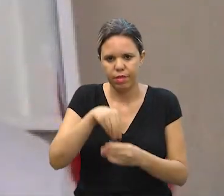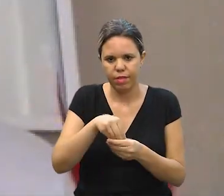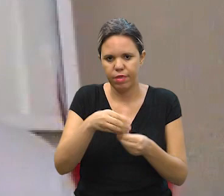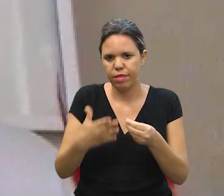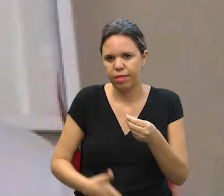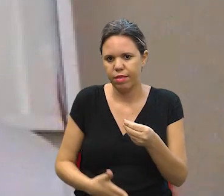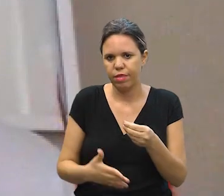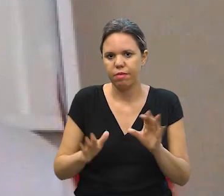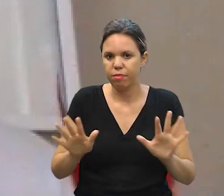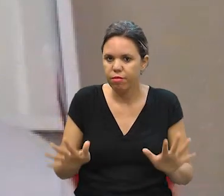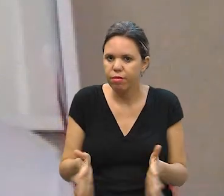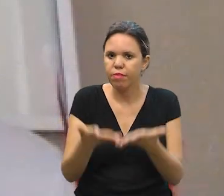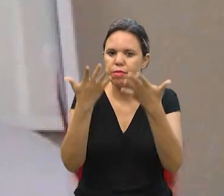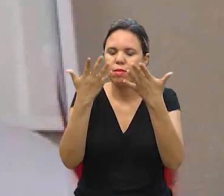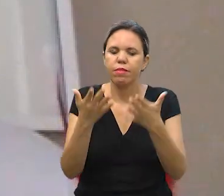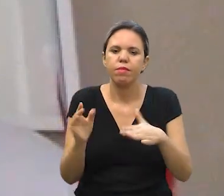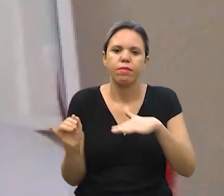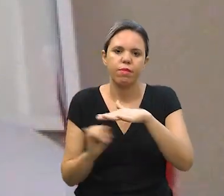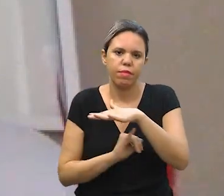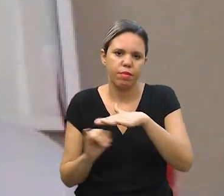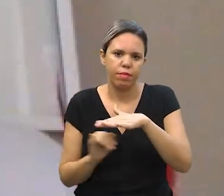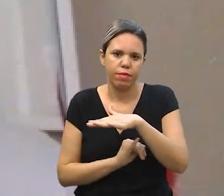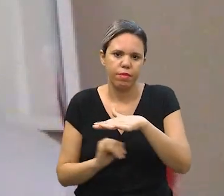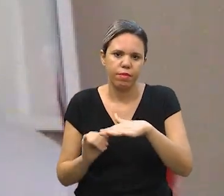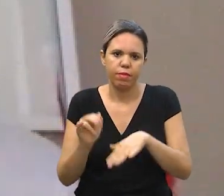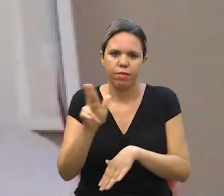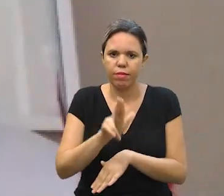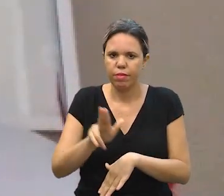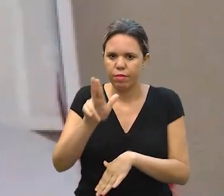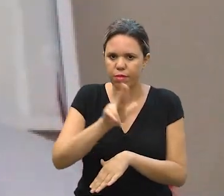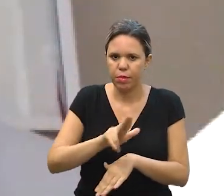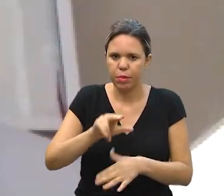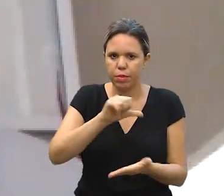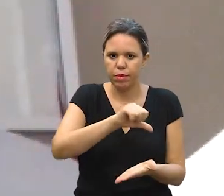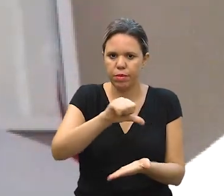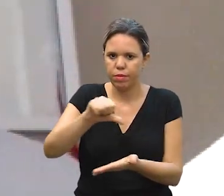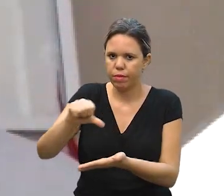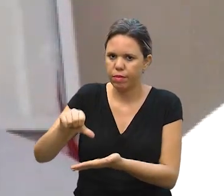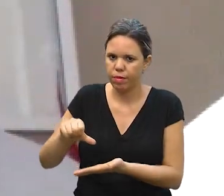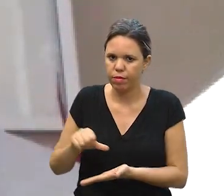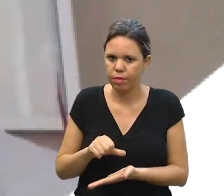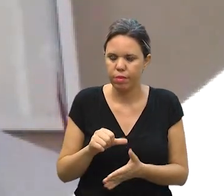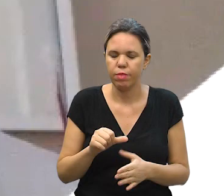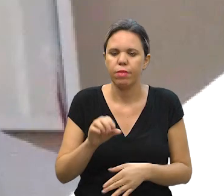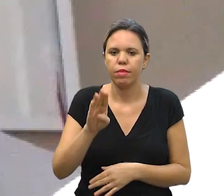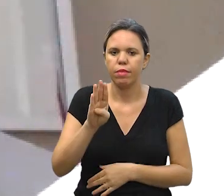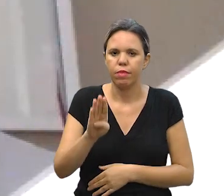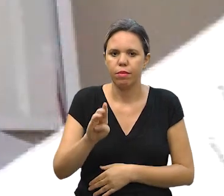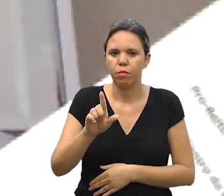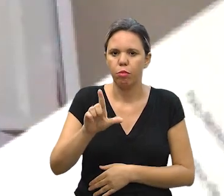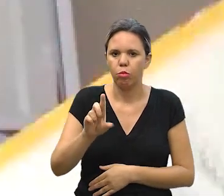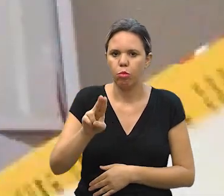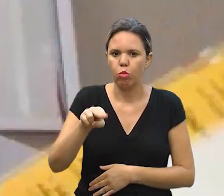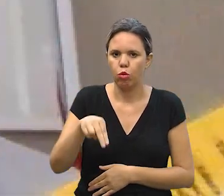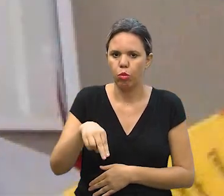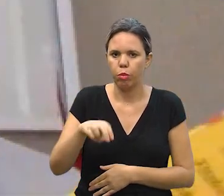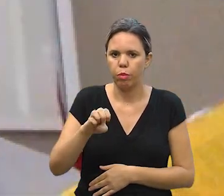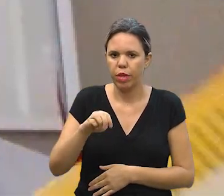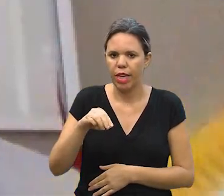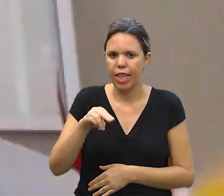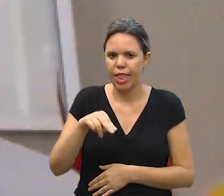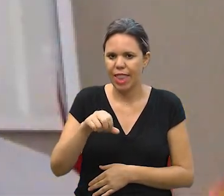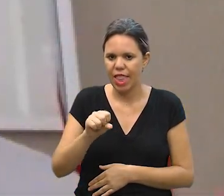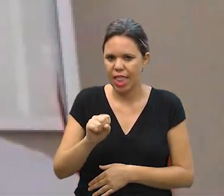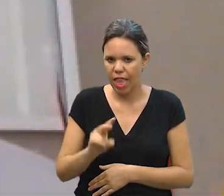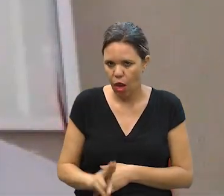foi promovida pela Fundação Universidade Regional de Blumenau. E